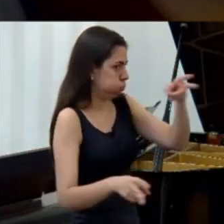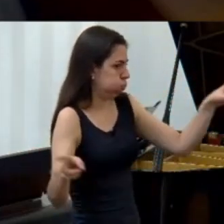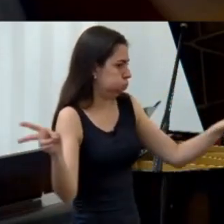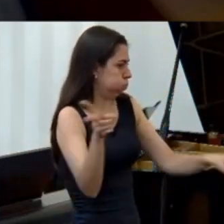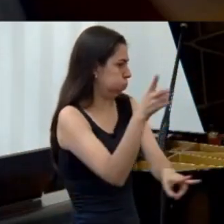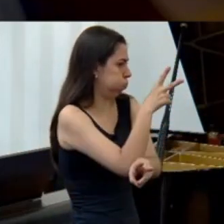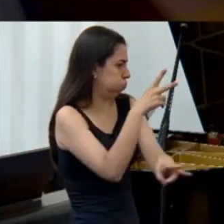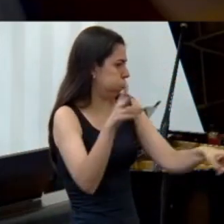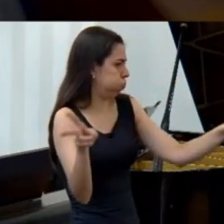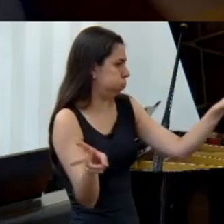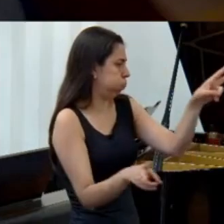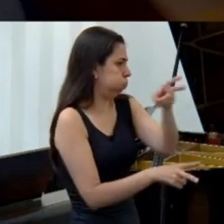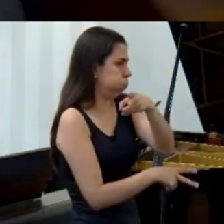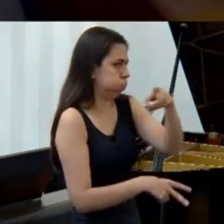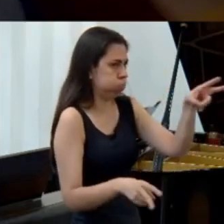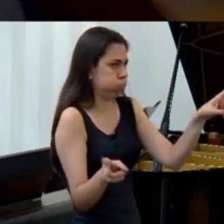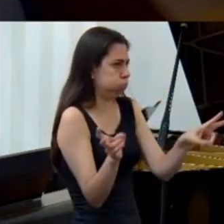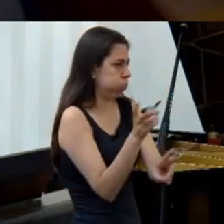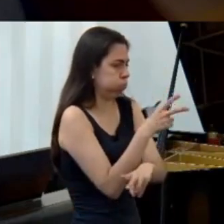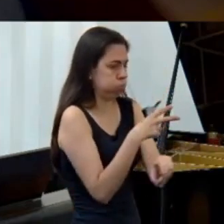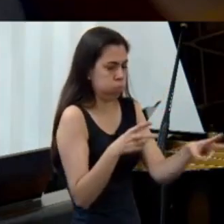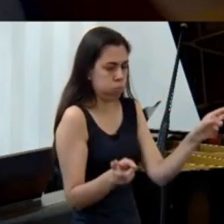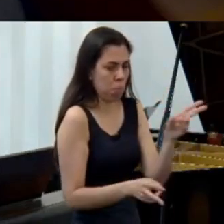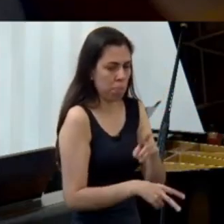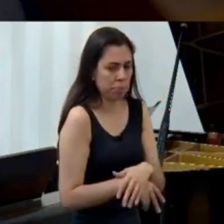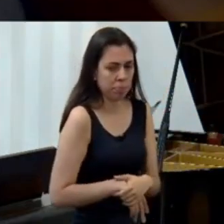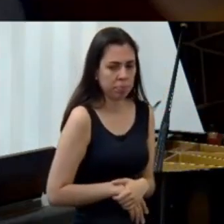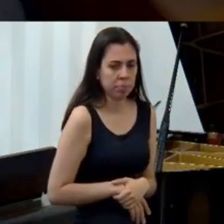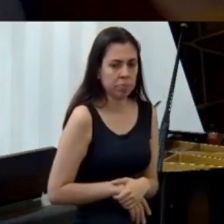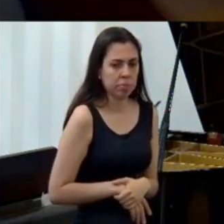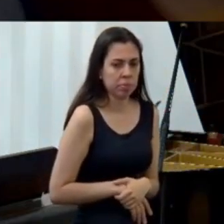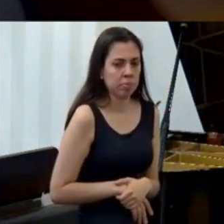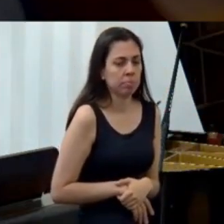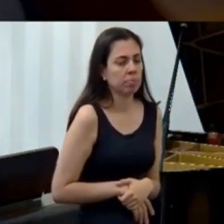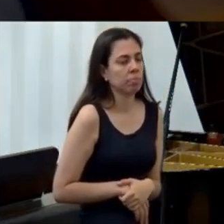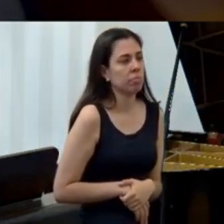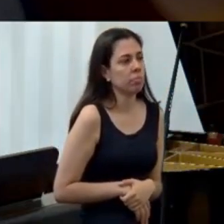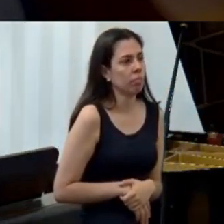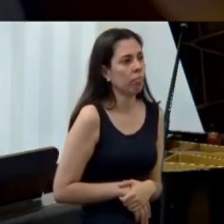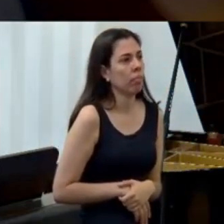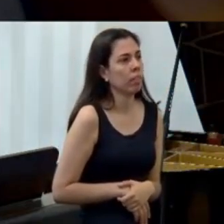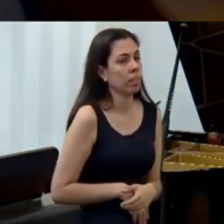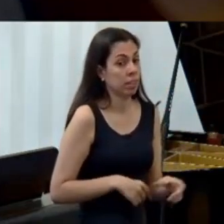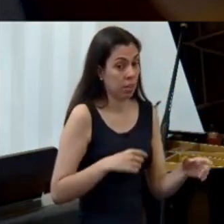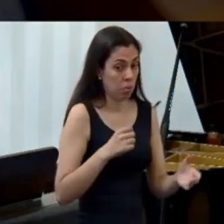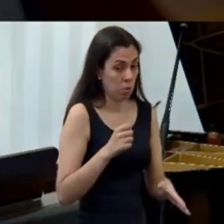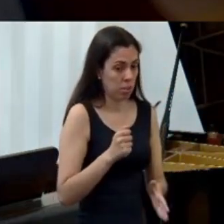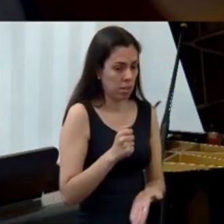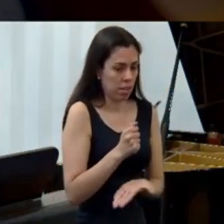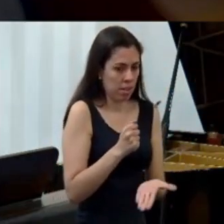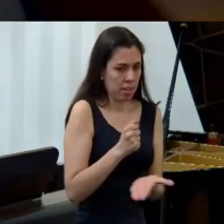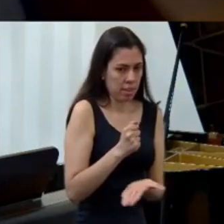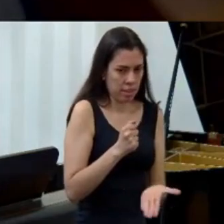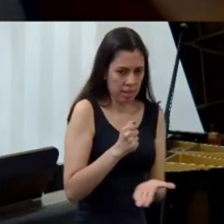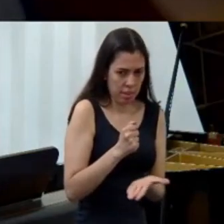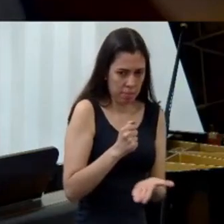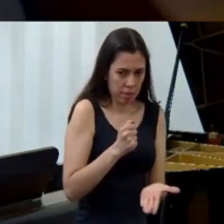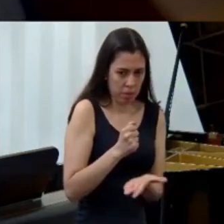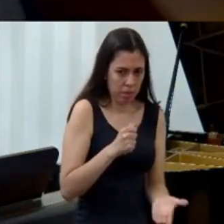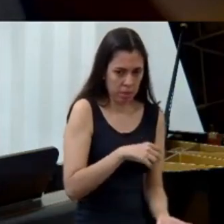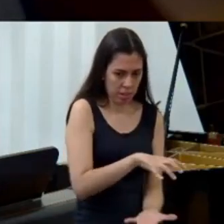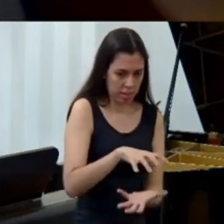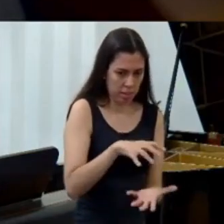montes, e despedaçava as penhas diante do Senhor. Porém o Senhor não estava no vento. Depois do vento um terremoto, mas o Senhor não estava no